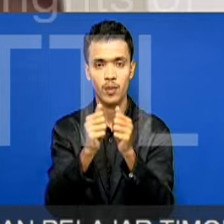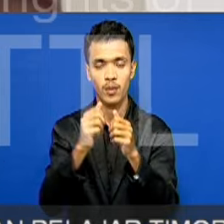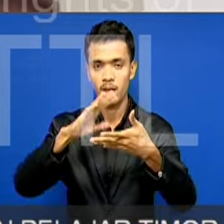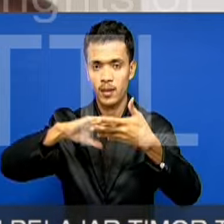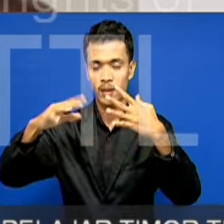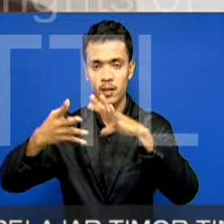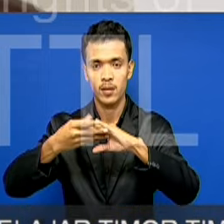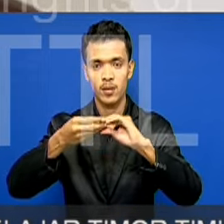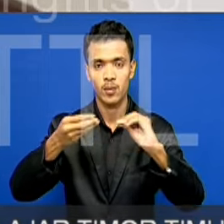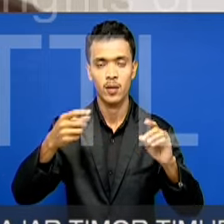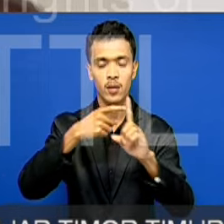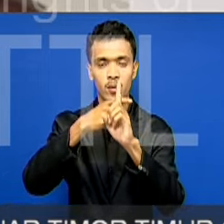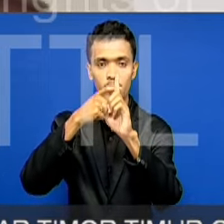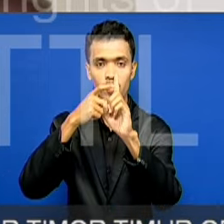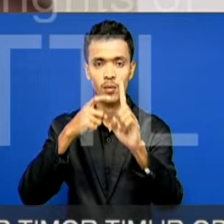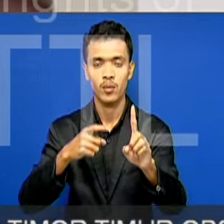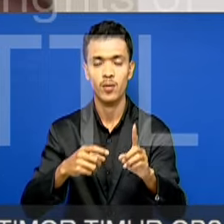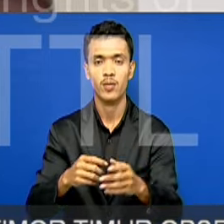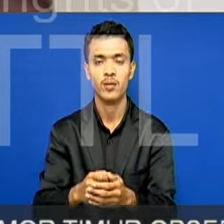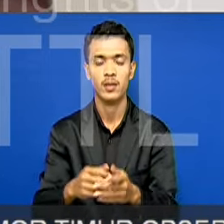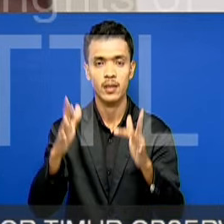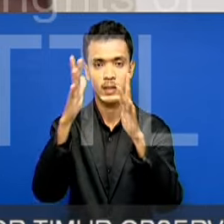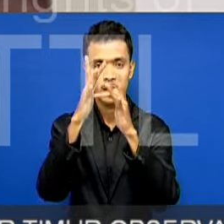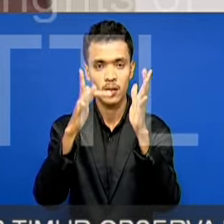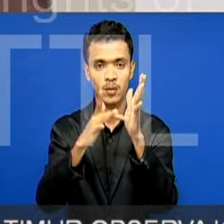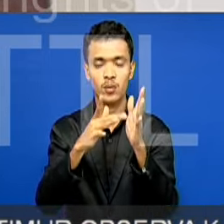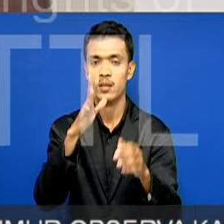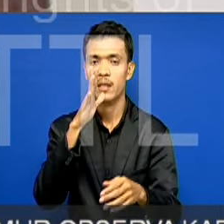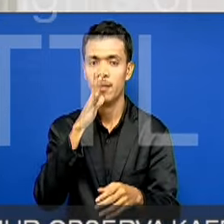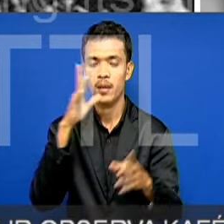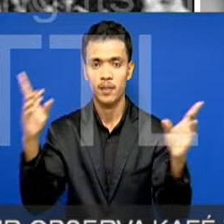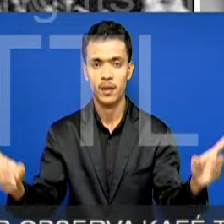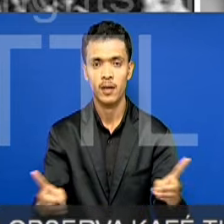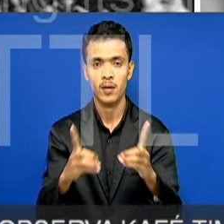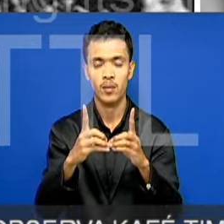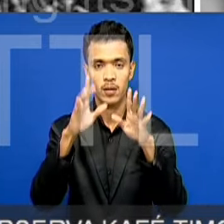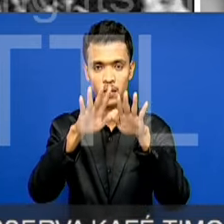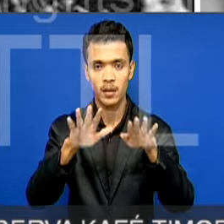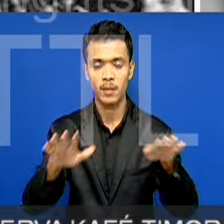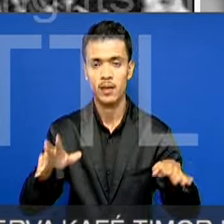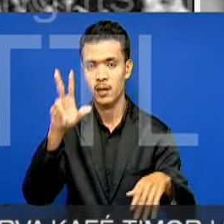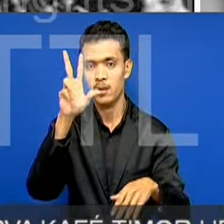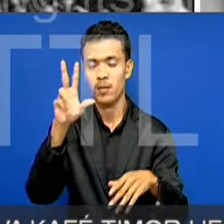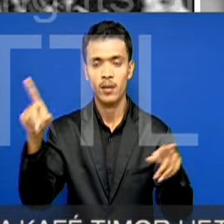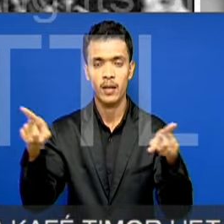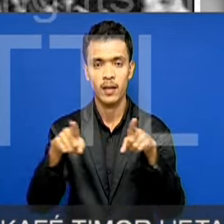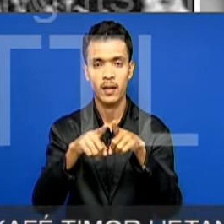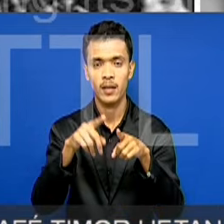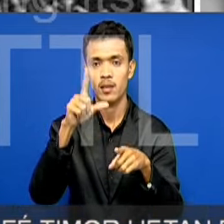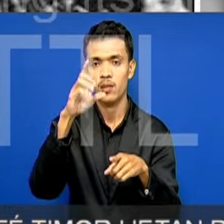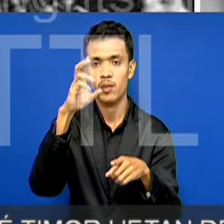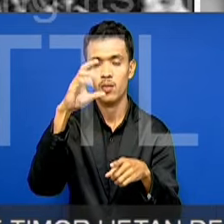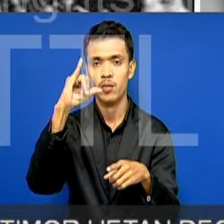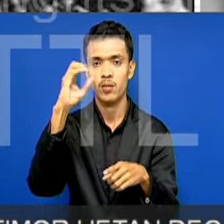rássica, lhe russe revelação Ilas Virgem Maria. No bem acontece balabaric na entorno, Hanessan,